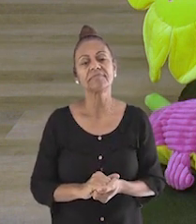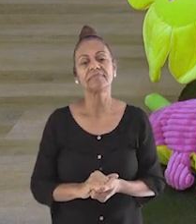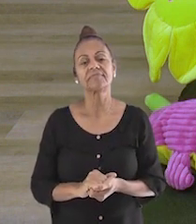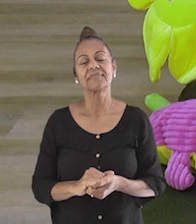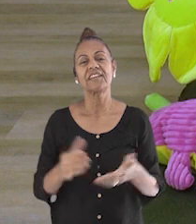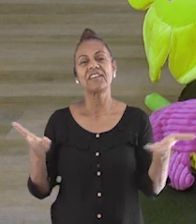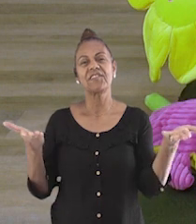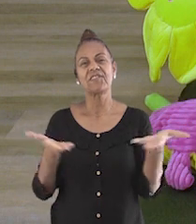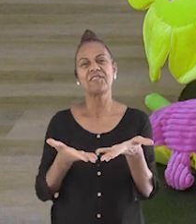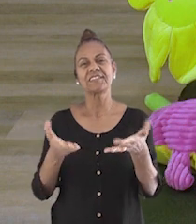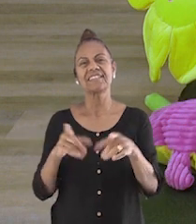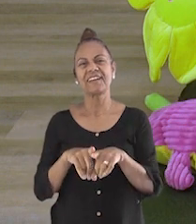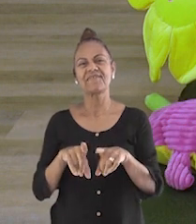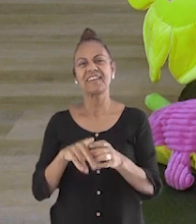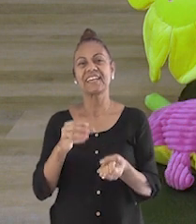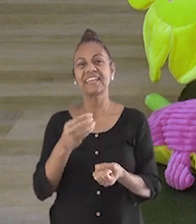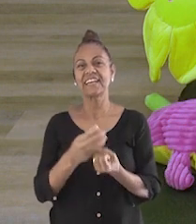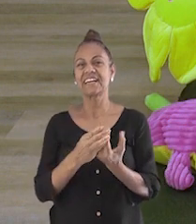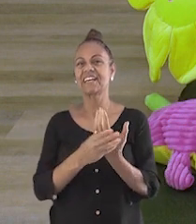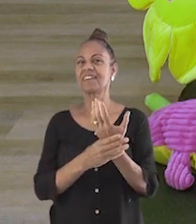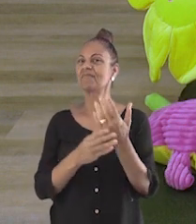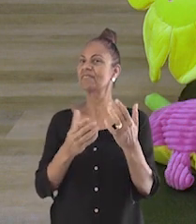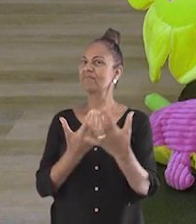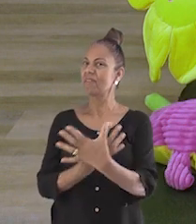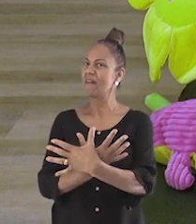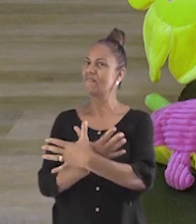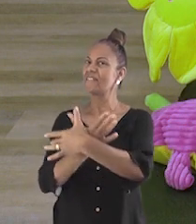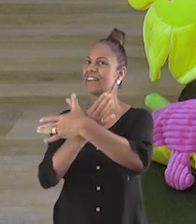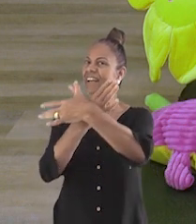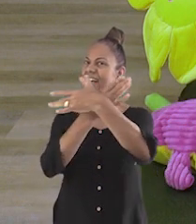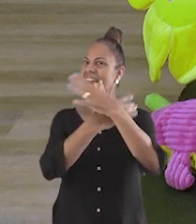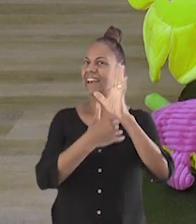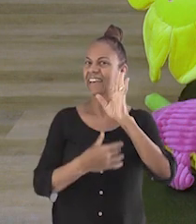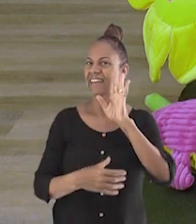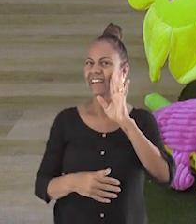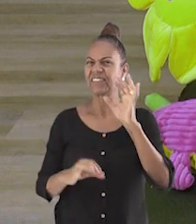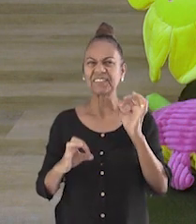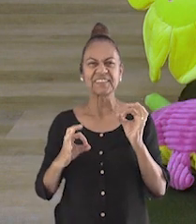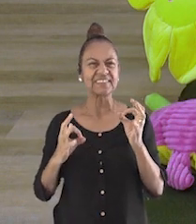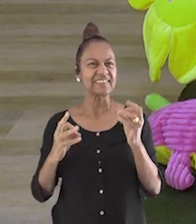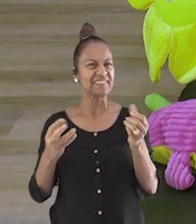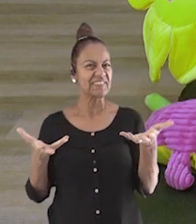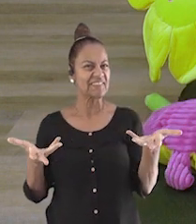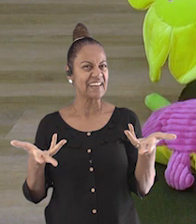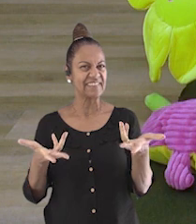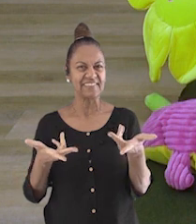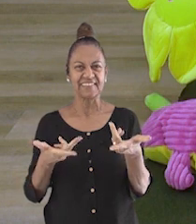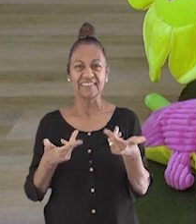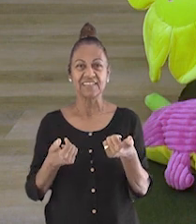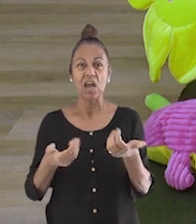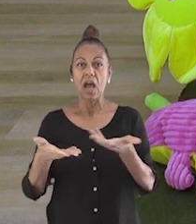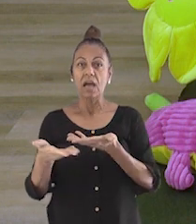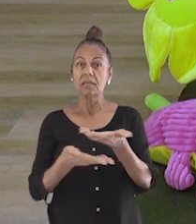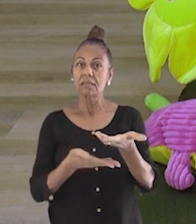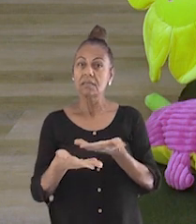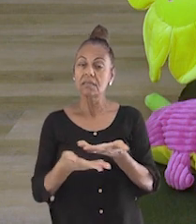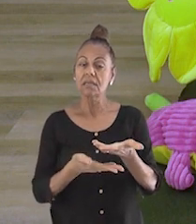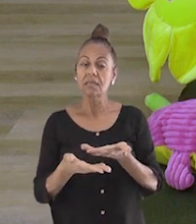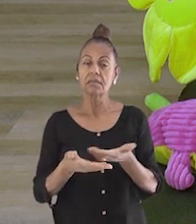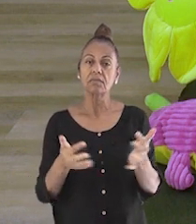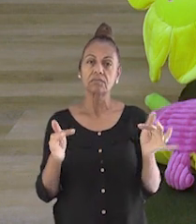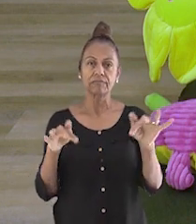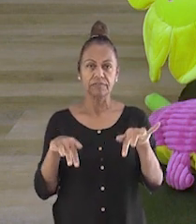os animais. Hoje também fizemos uma borboleta bem legal. Eu achei